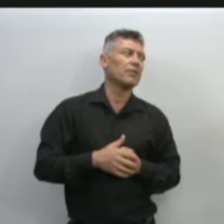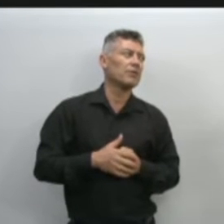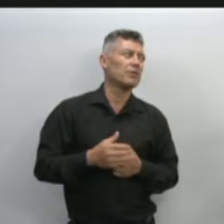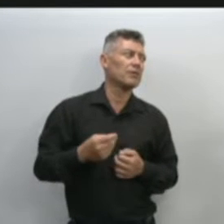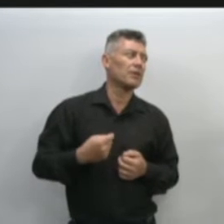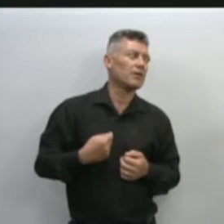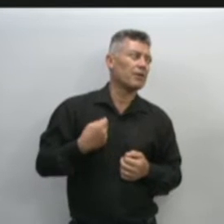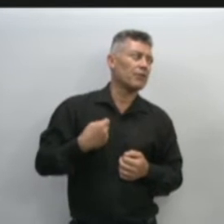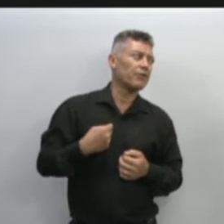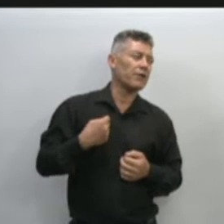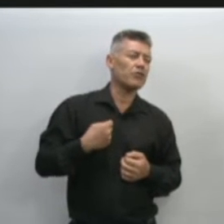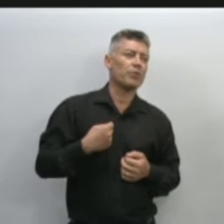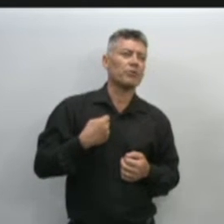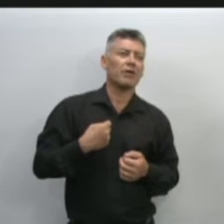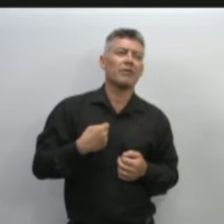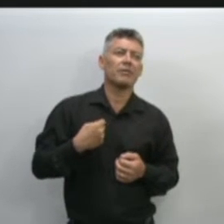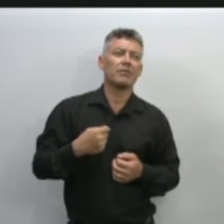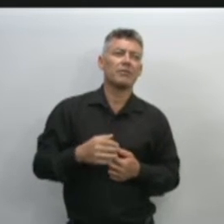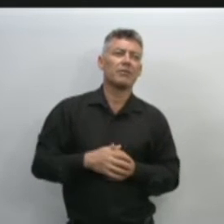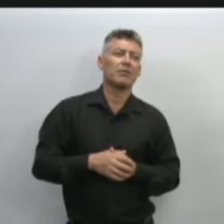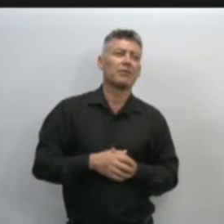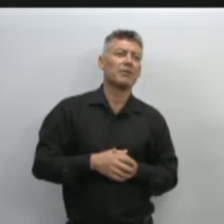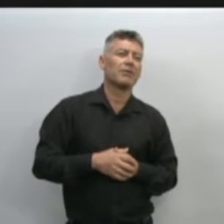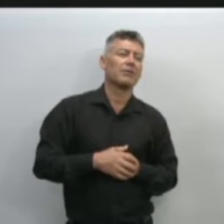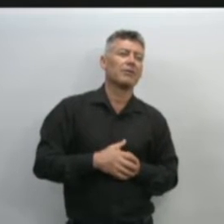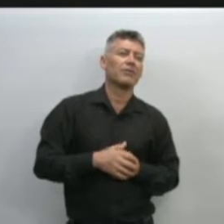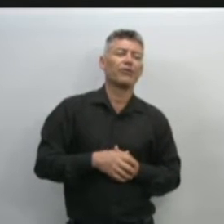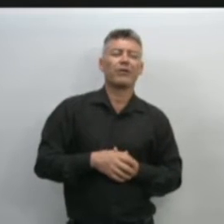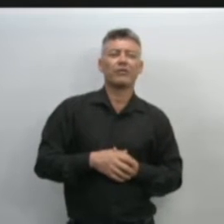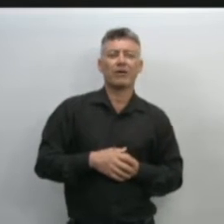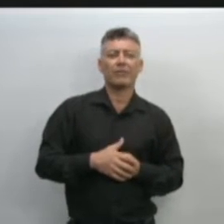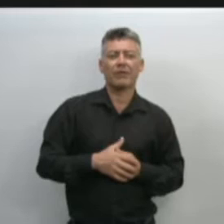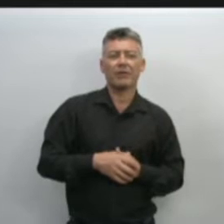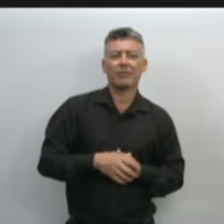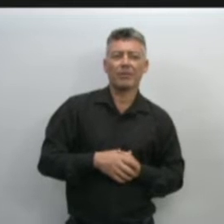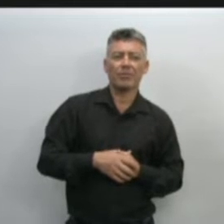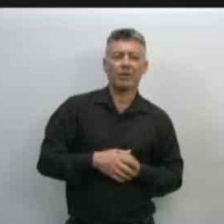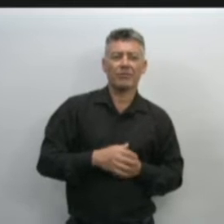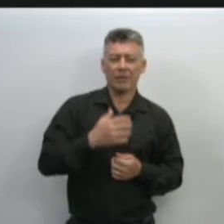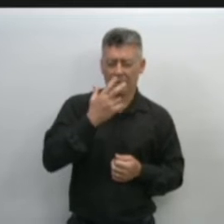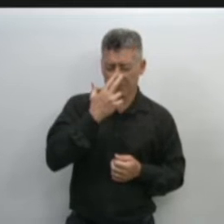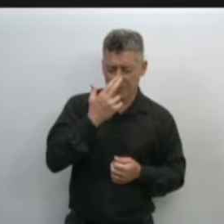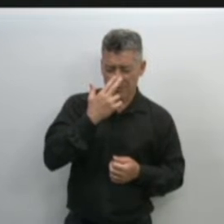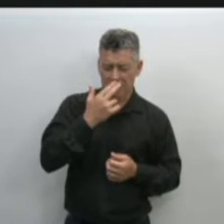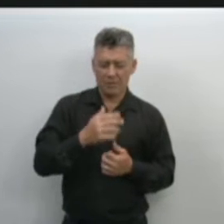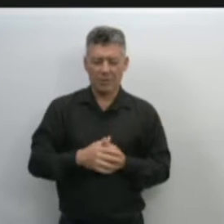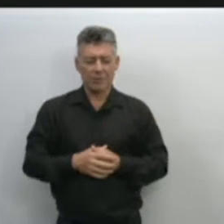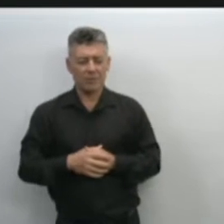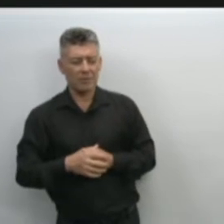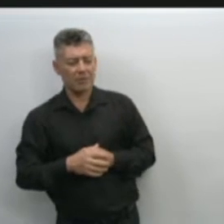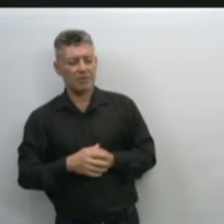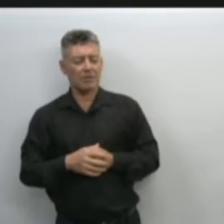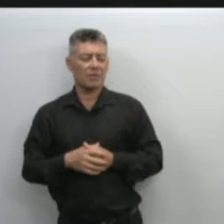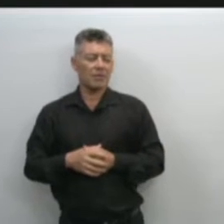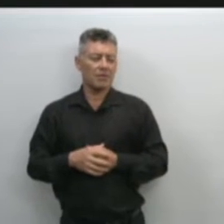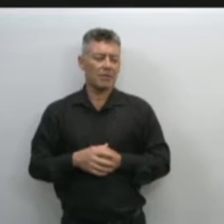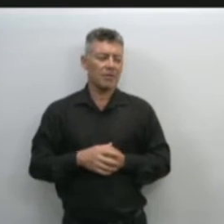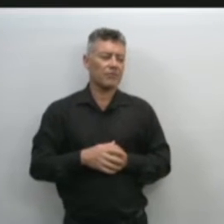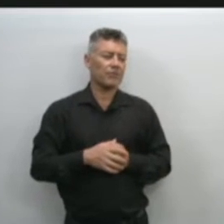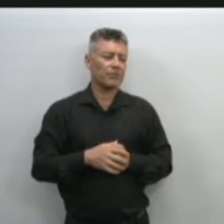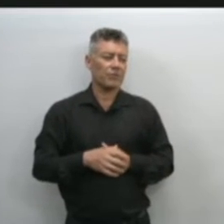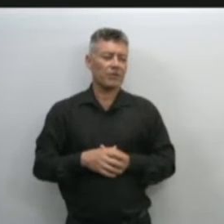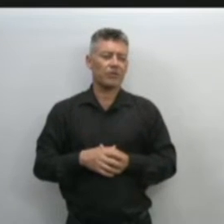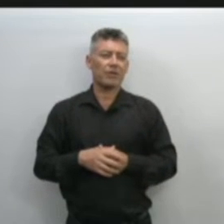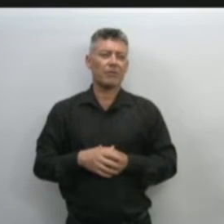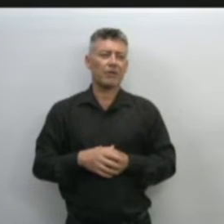população está passando hoje. E também aqui, só deixar claro que nós já